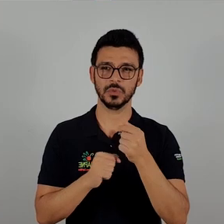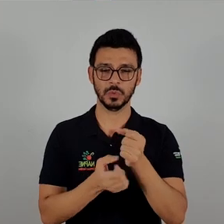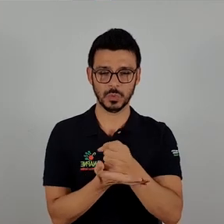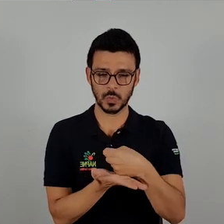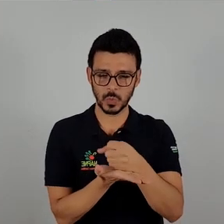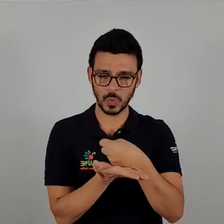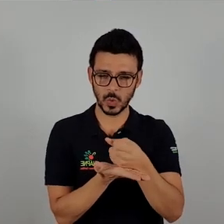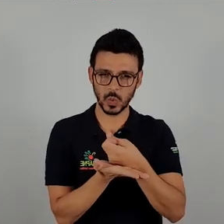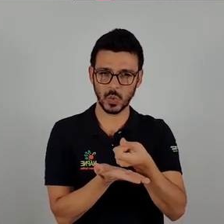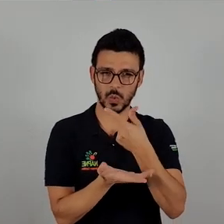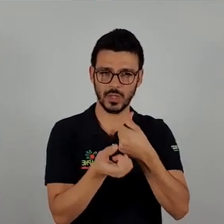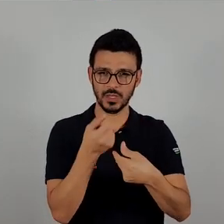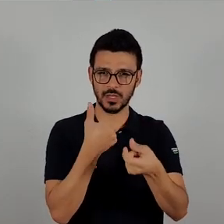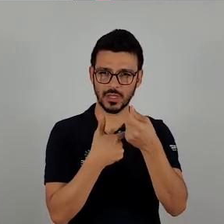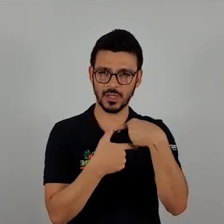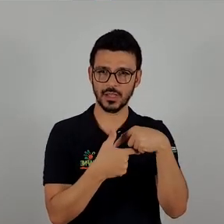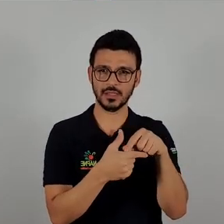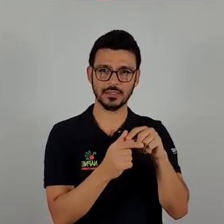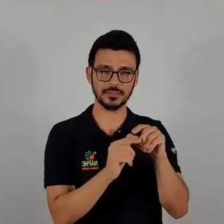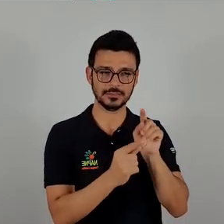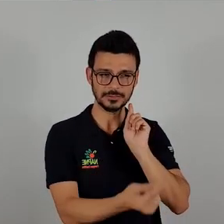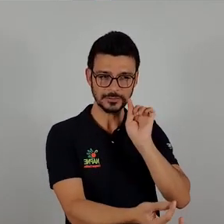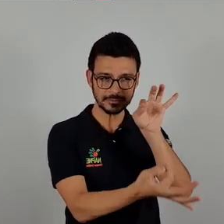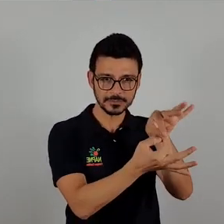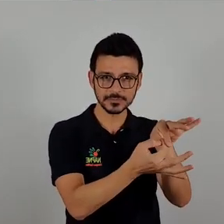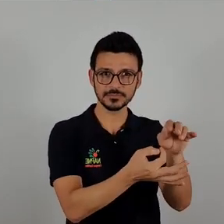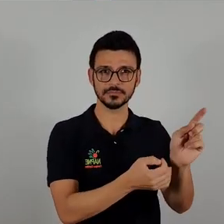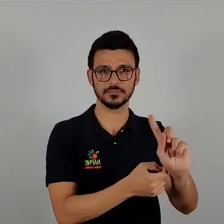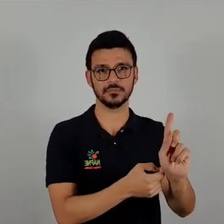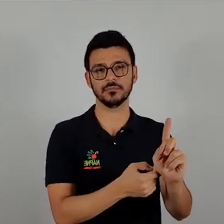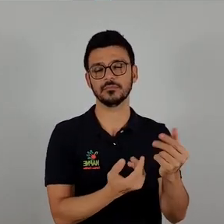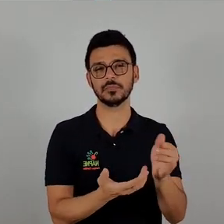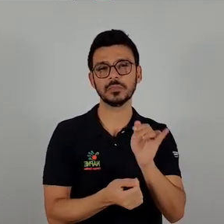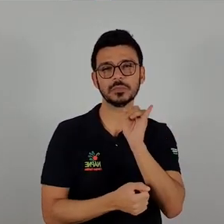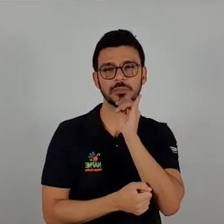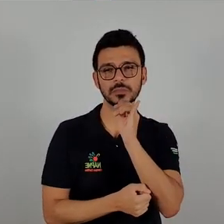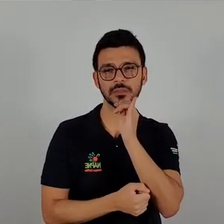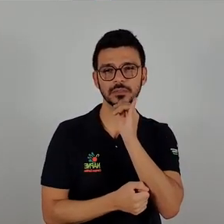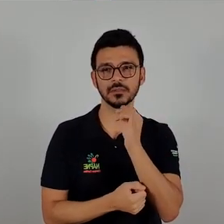paciente que está diabético. E ele estando bem, ele cura a sua diabetes.